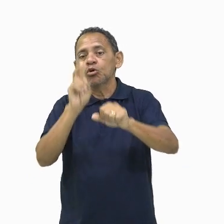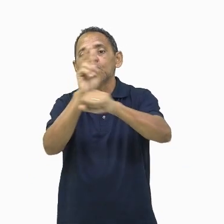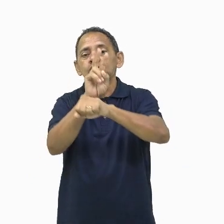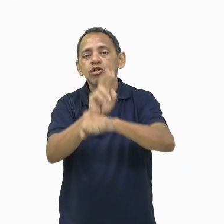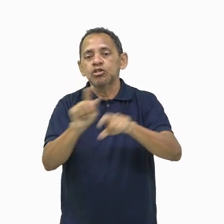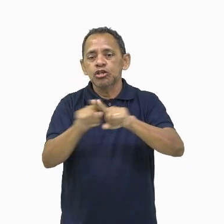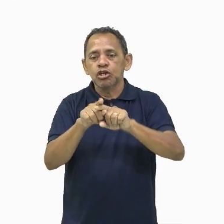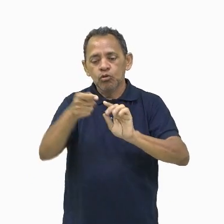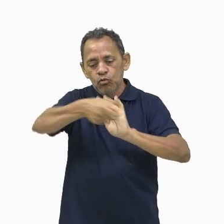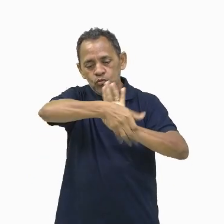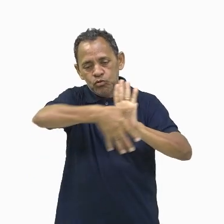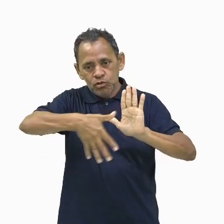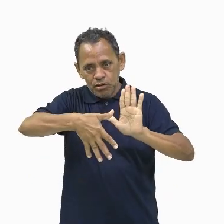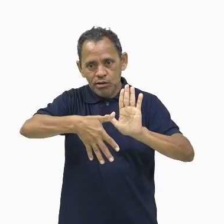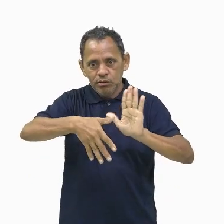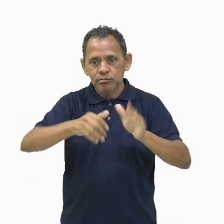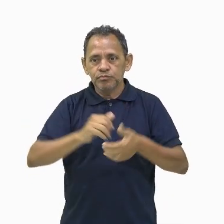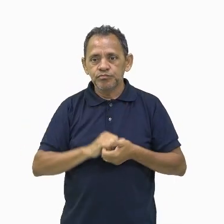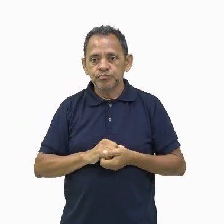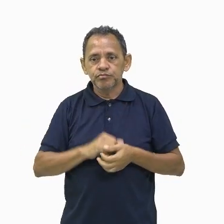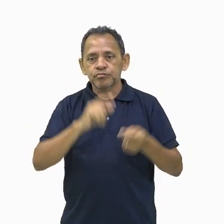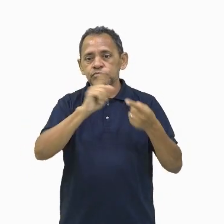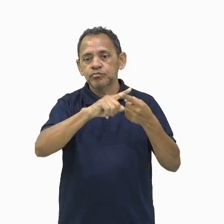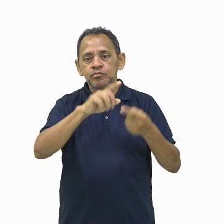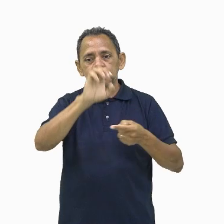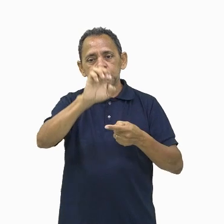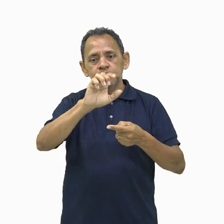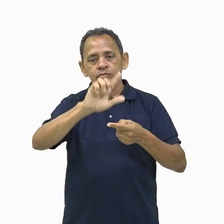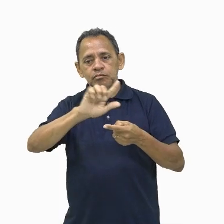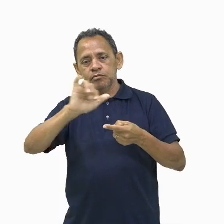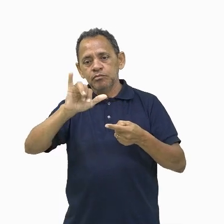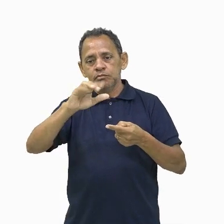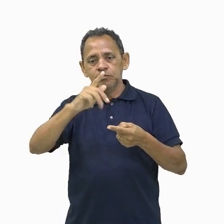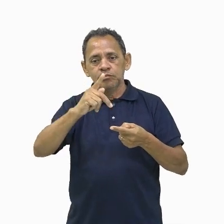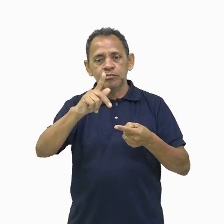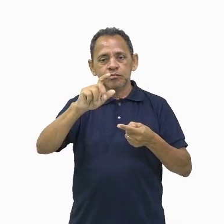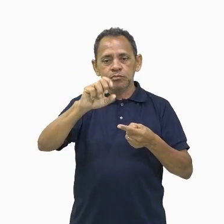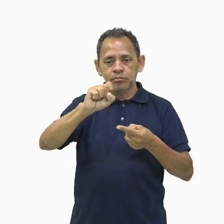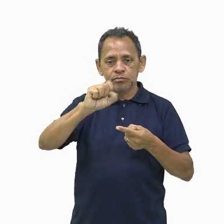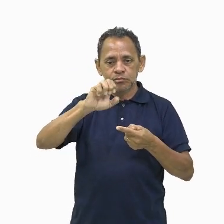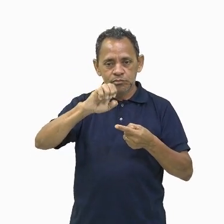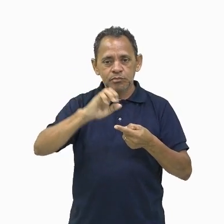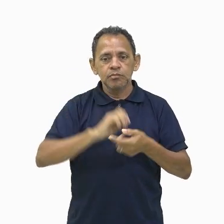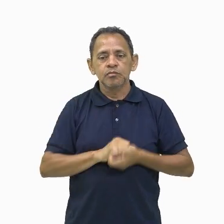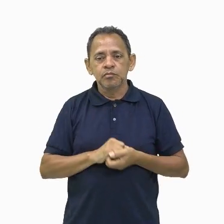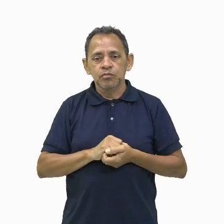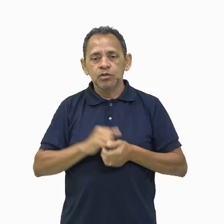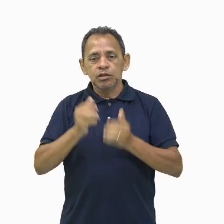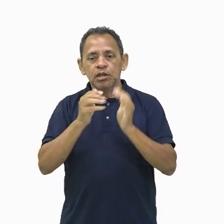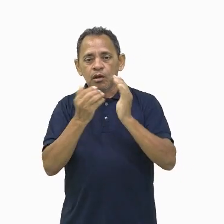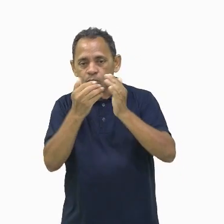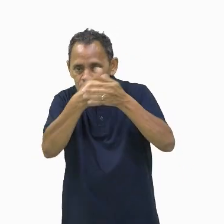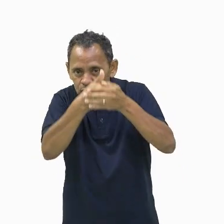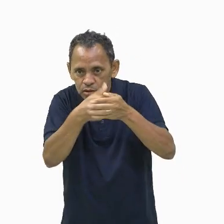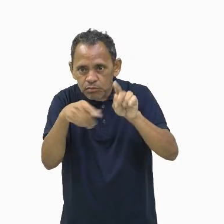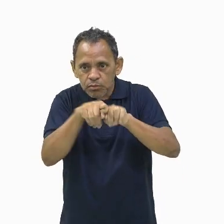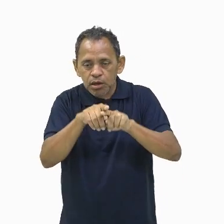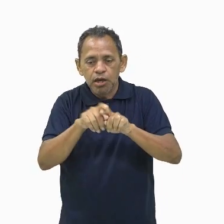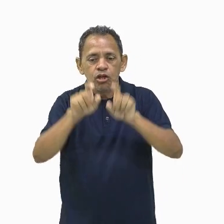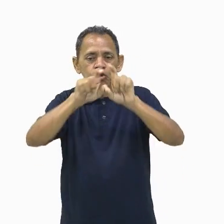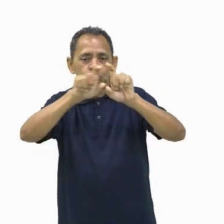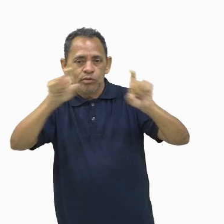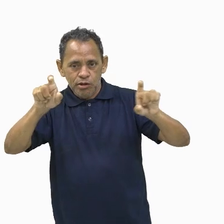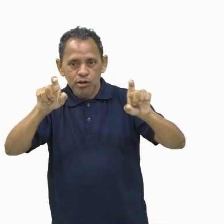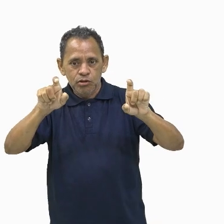linguagem. E nesse sentido, ela é a omissão de um termo ou de uma oração que facilmente podemos entender